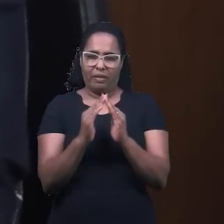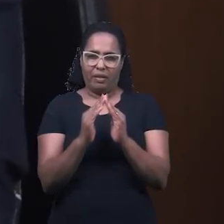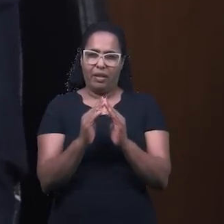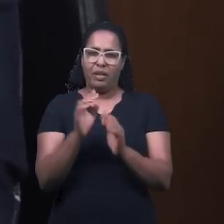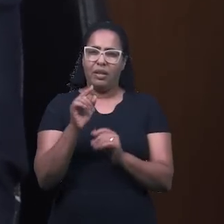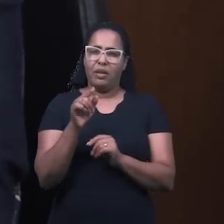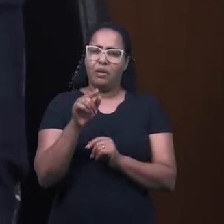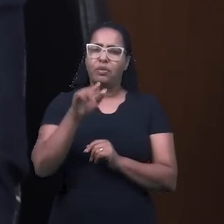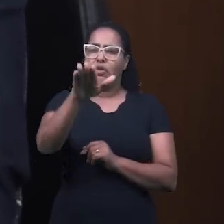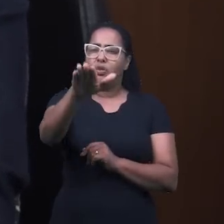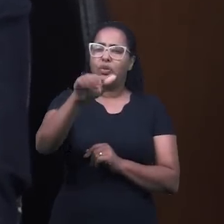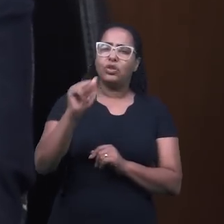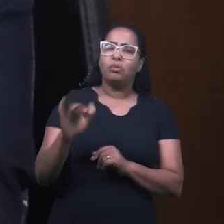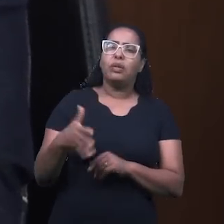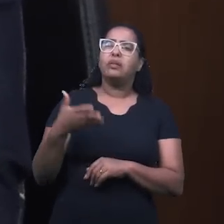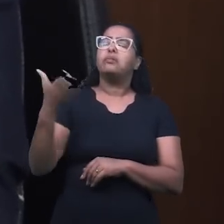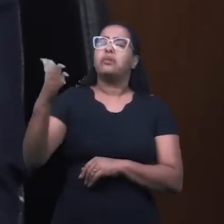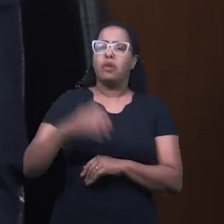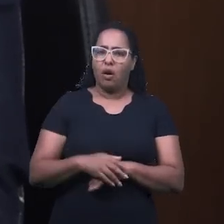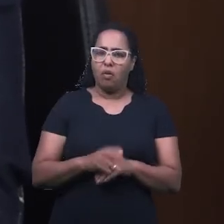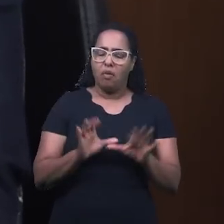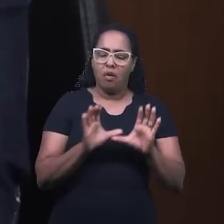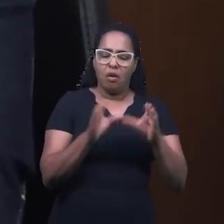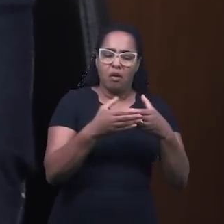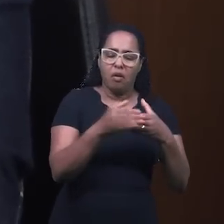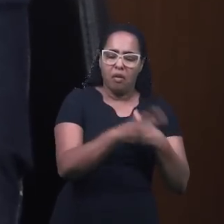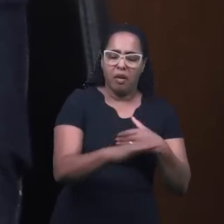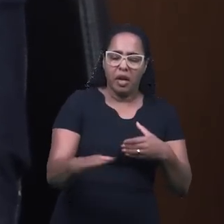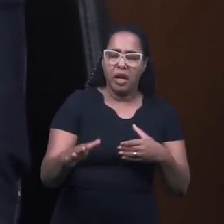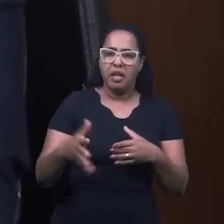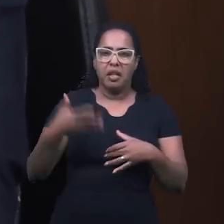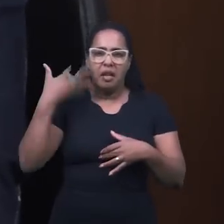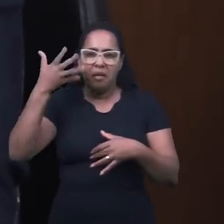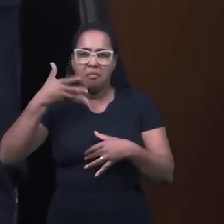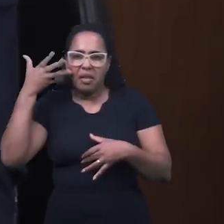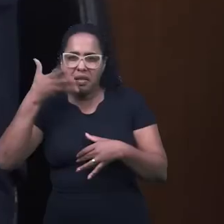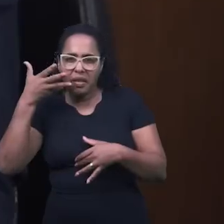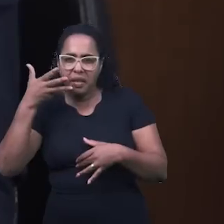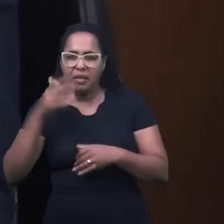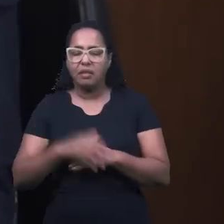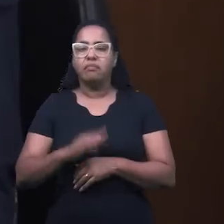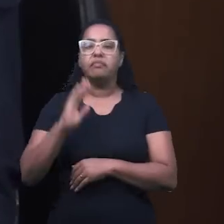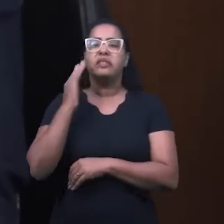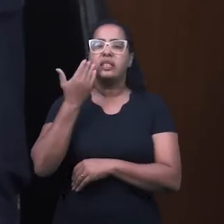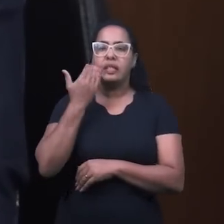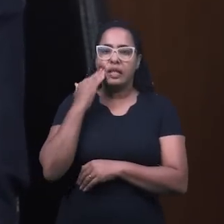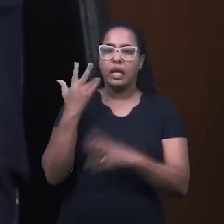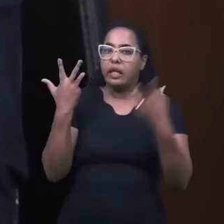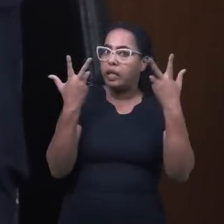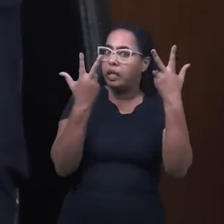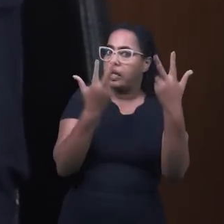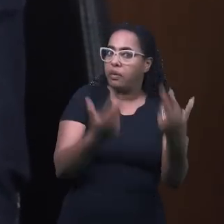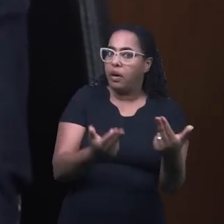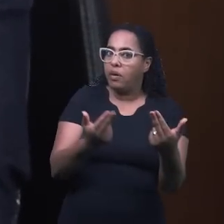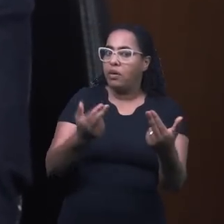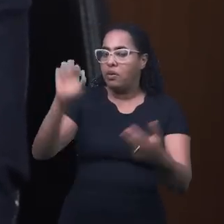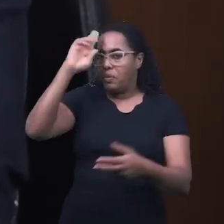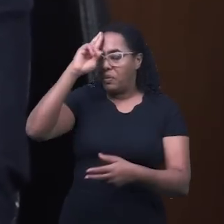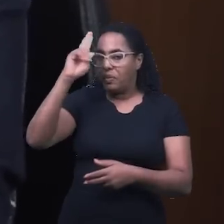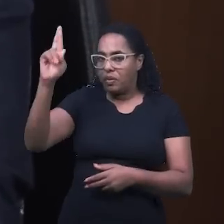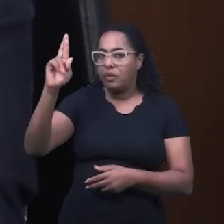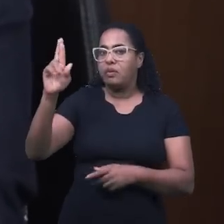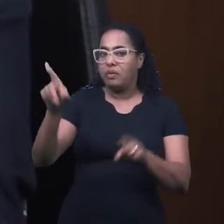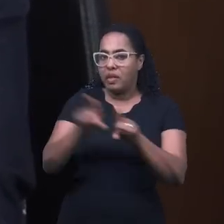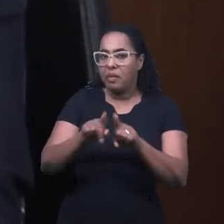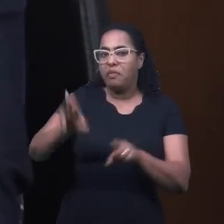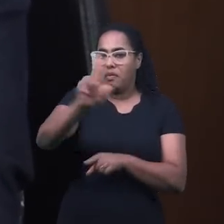casa, qual foi o seu chamado? É para as classes? É para a palavra? Entenda que da mesma